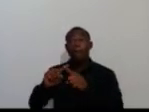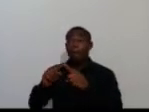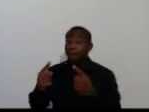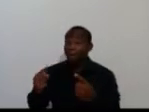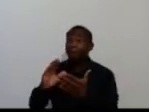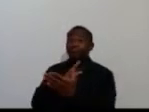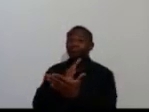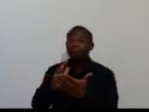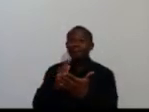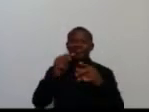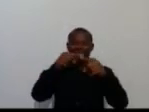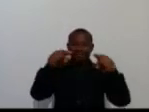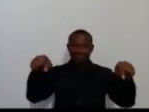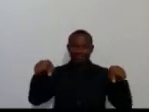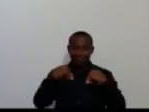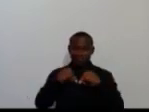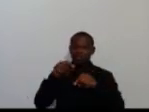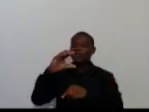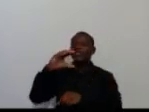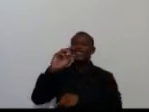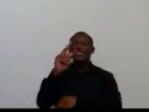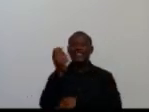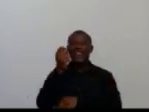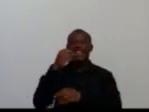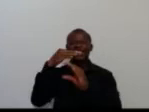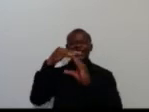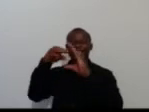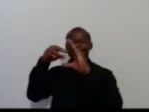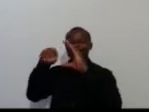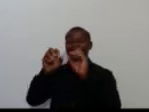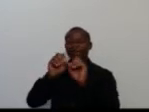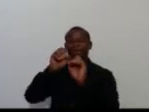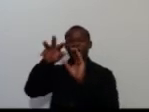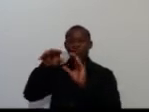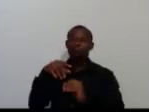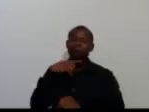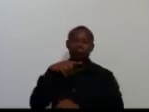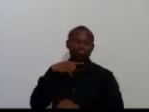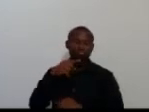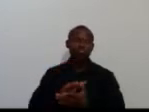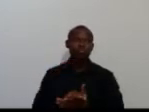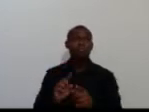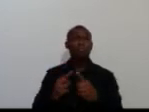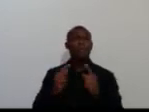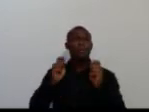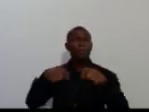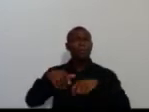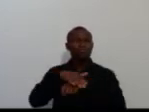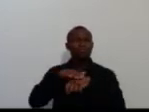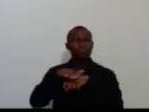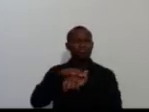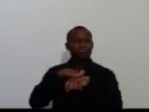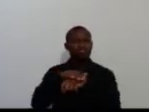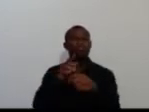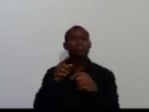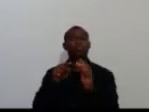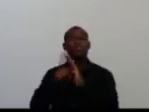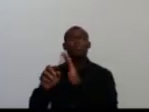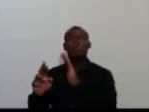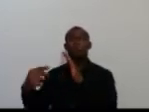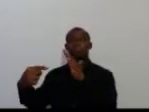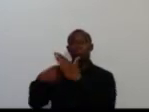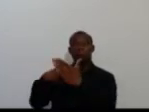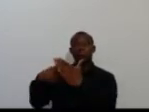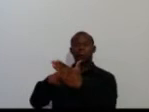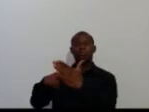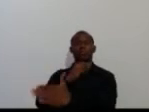não pudessem falar comigo. Mas vocês podem falar comigo, vocês podem me mandar pergunta no chat. Então, o novo paradigma comunicacional, né,